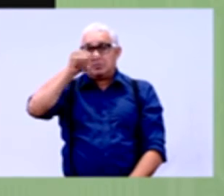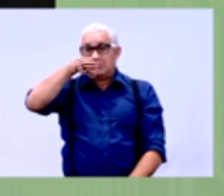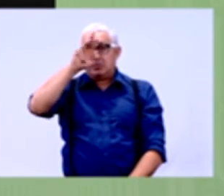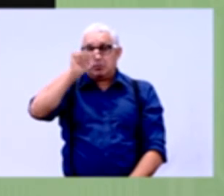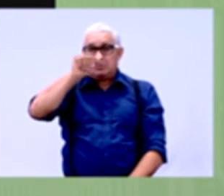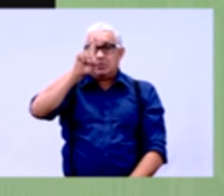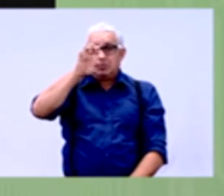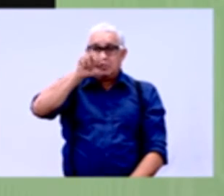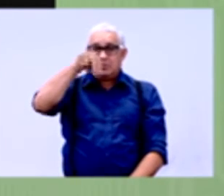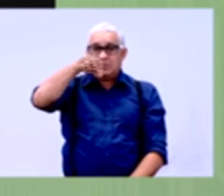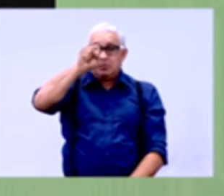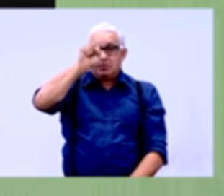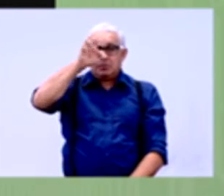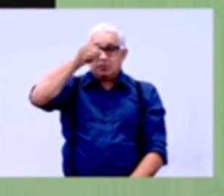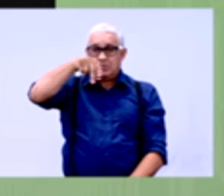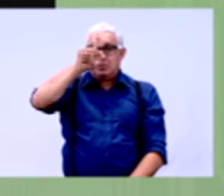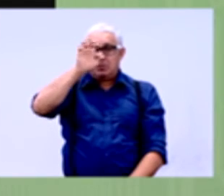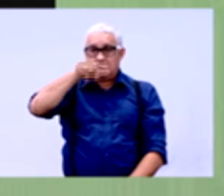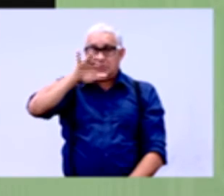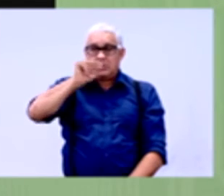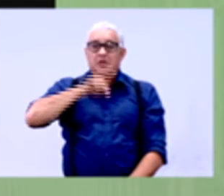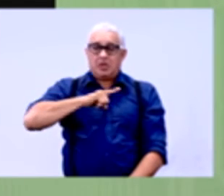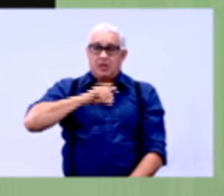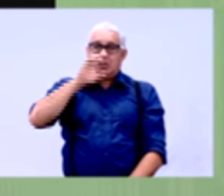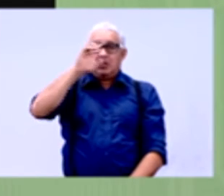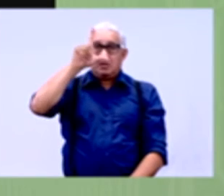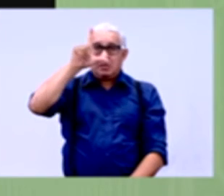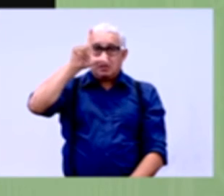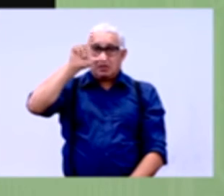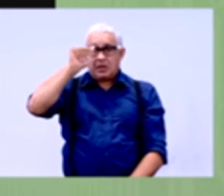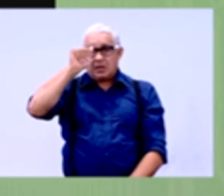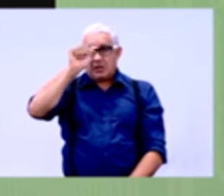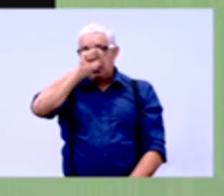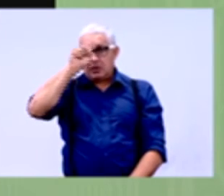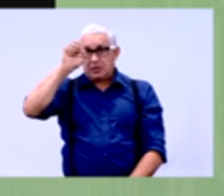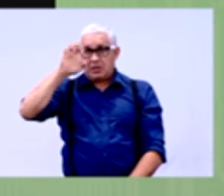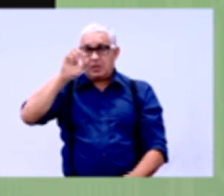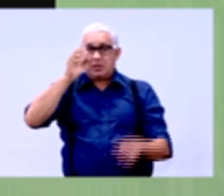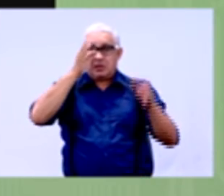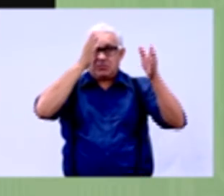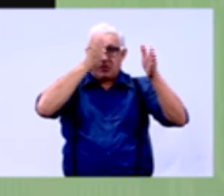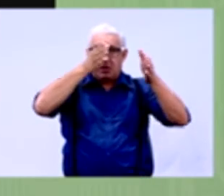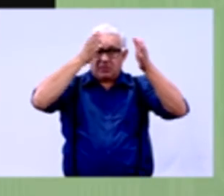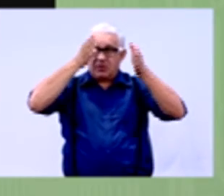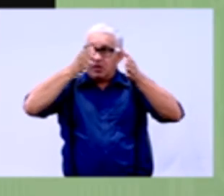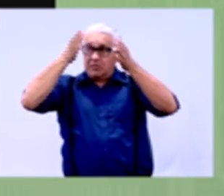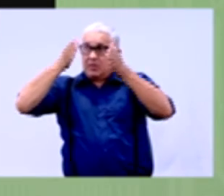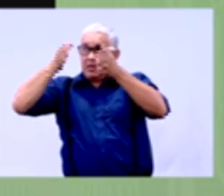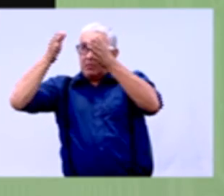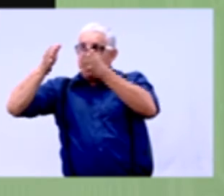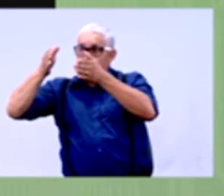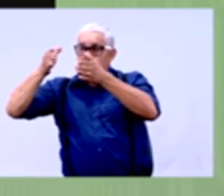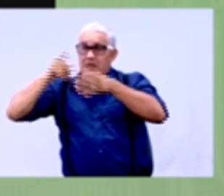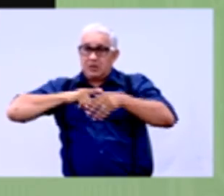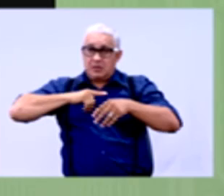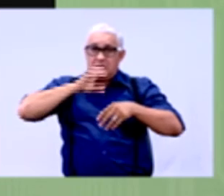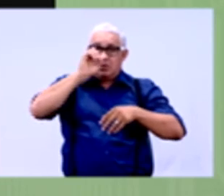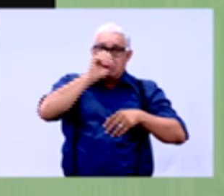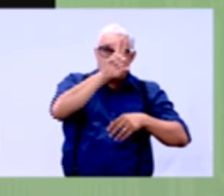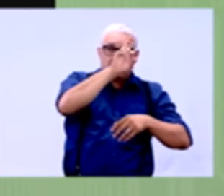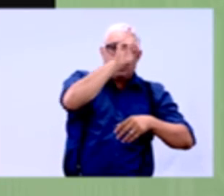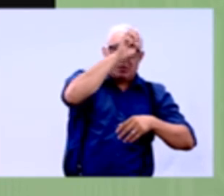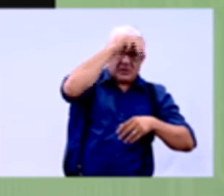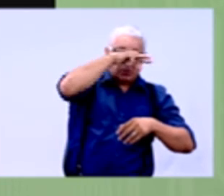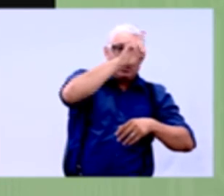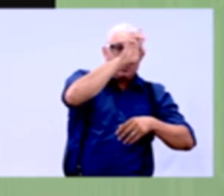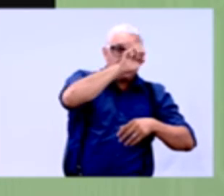classes devidamente separadas também. Então lá nós vimos que nós temos a ordem de compra,